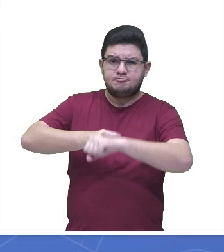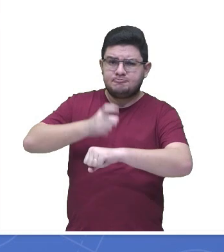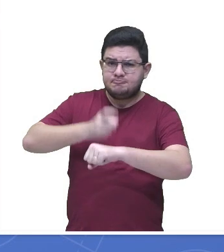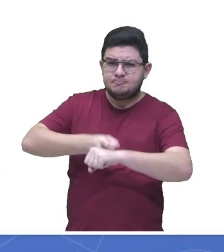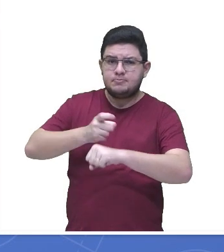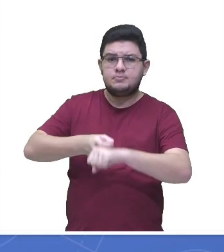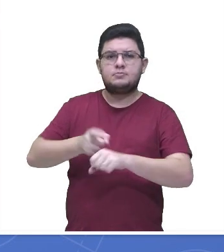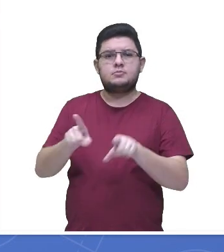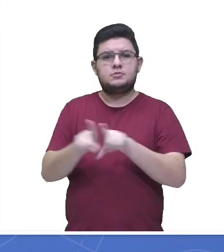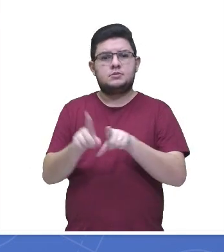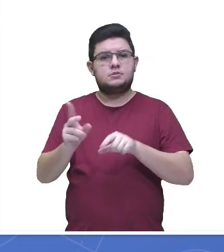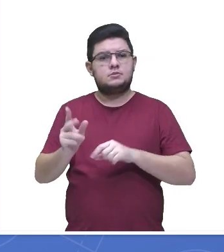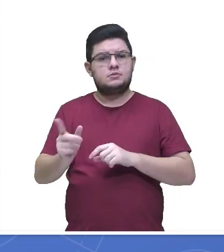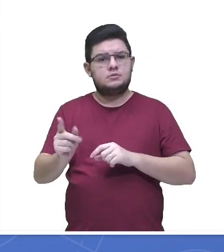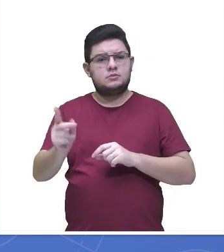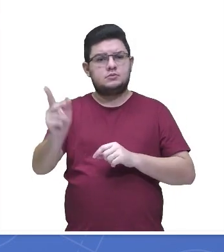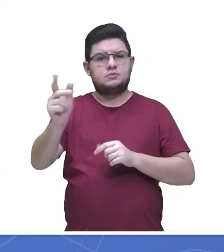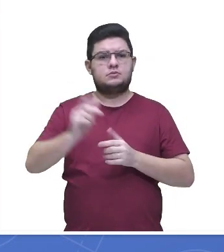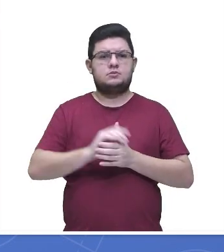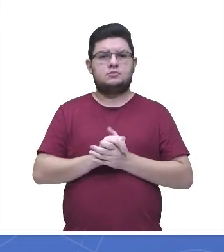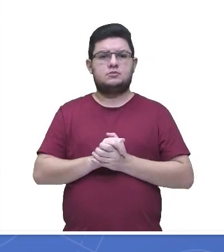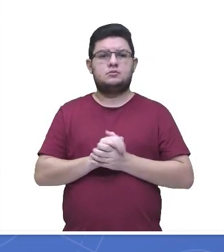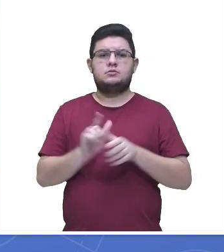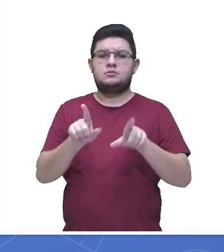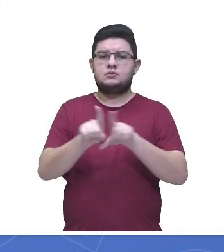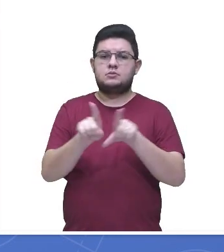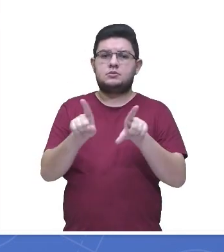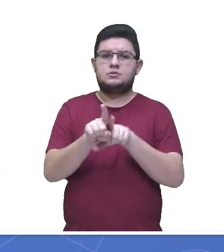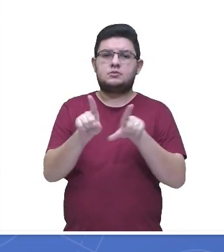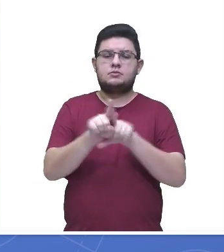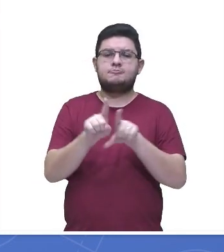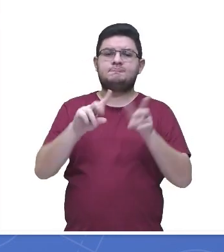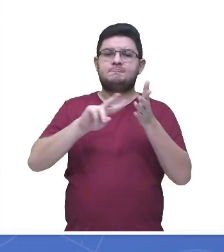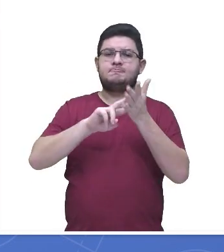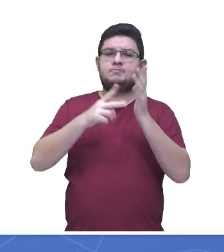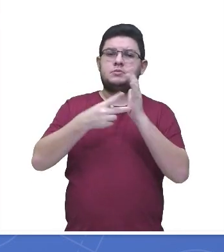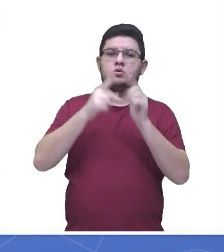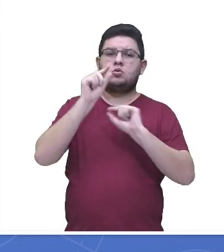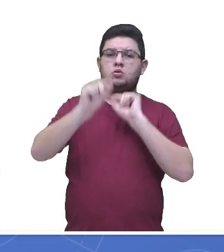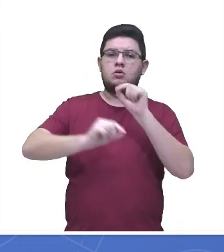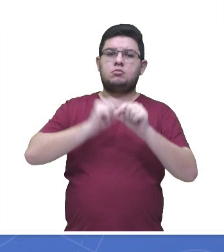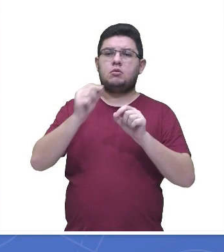aspectos misteriosos, impenetráveis, imobilidade solene.